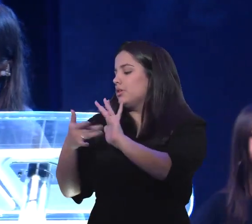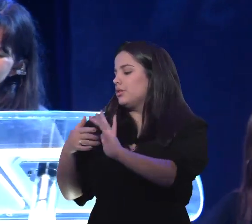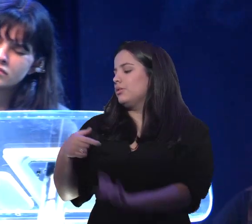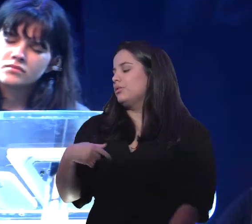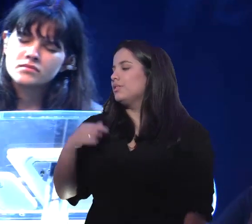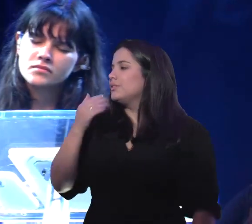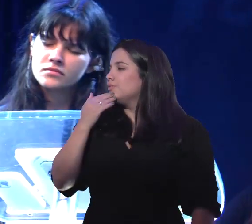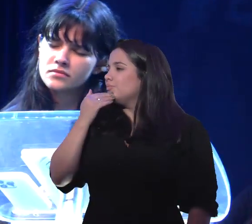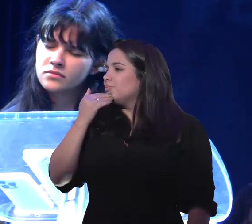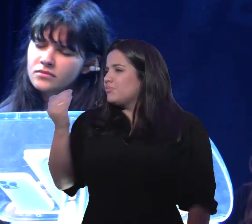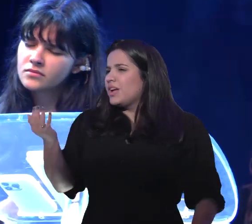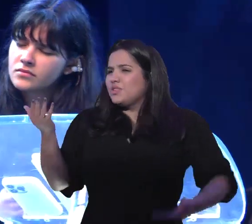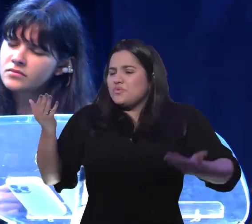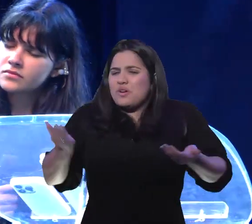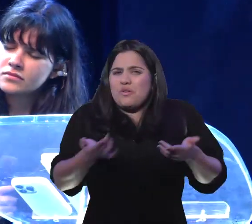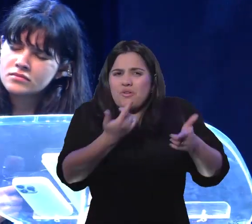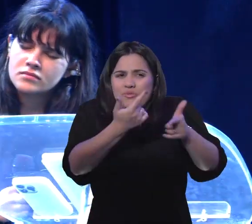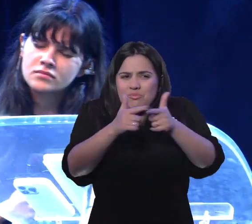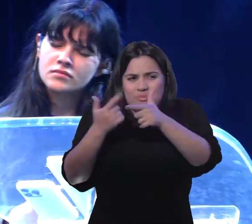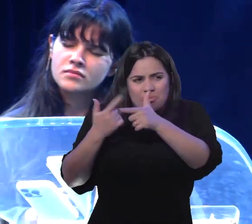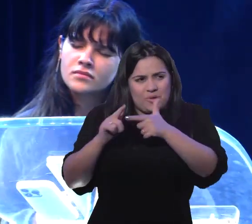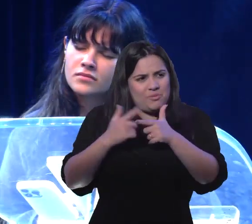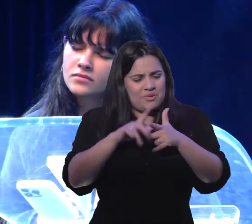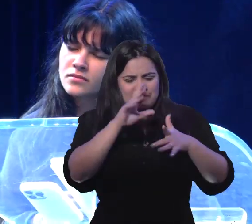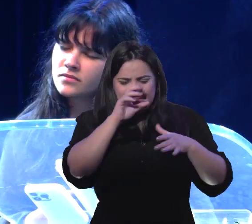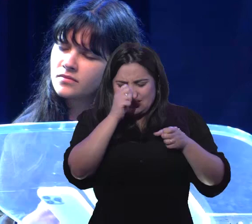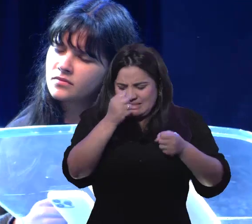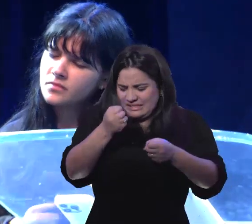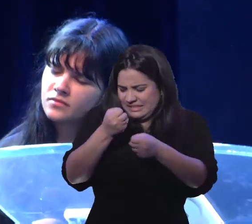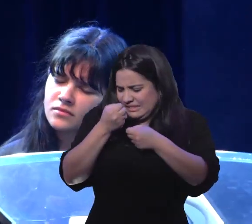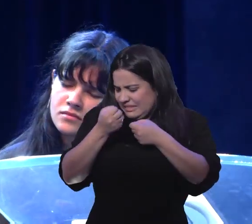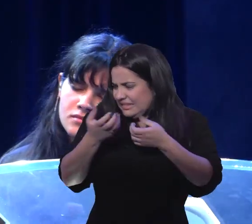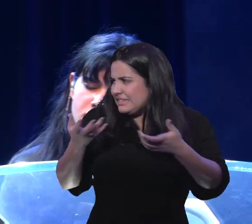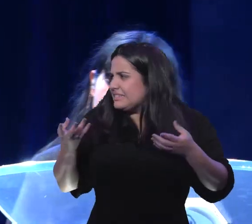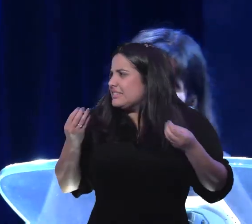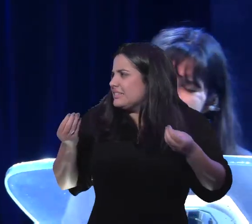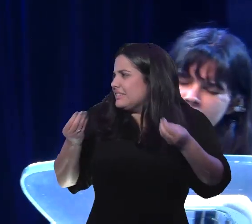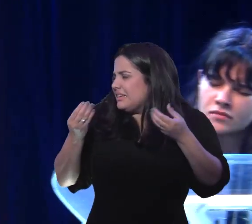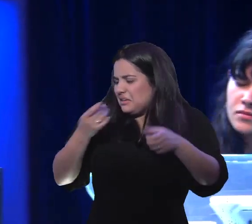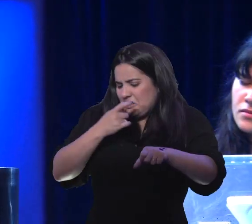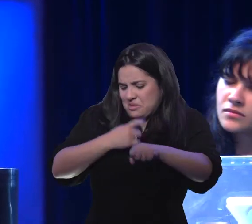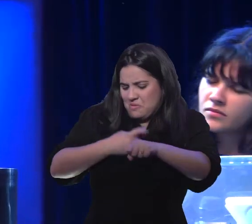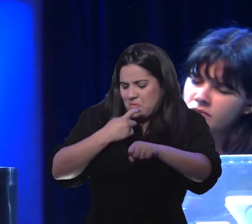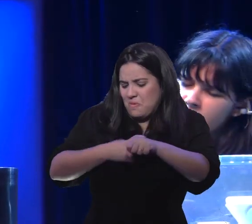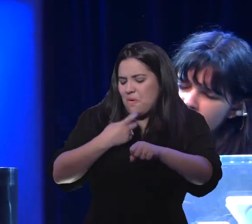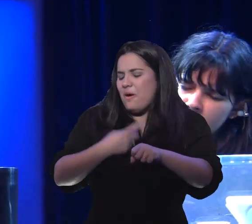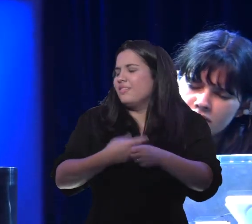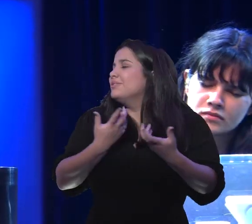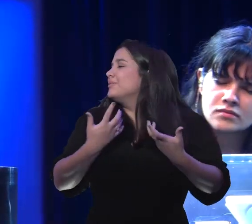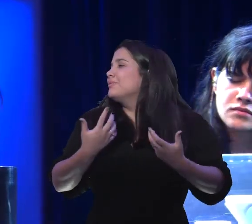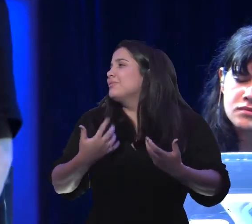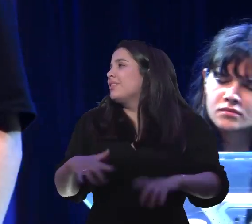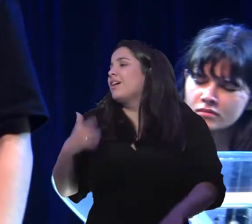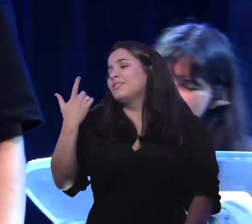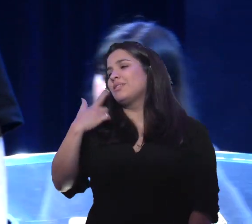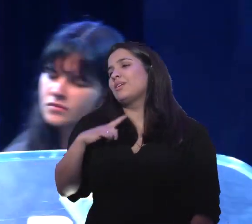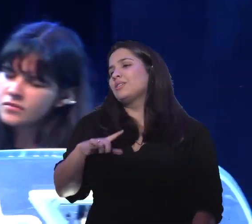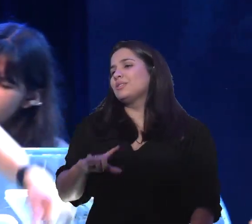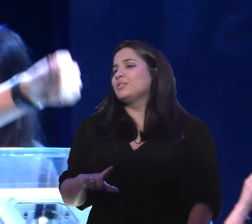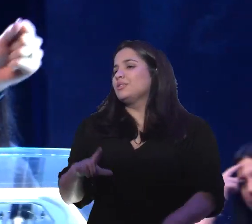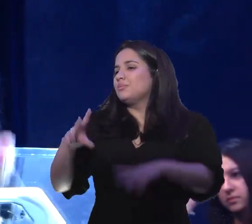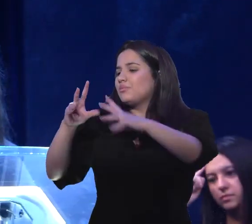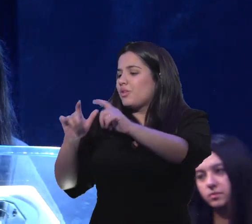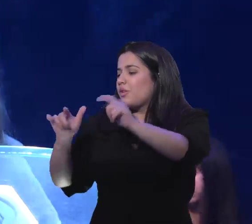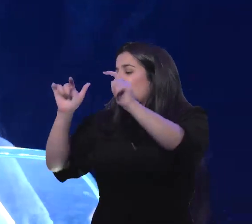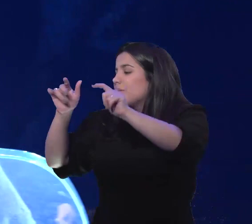quebra, Senhor, essas fortalezas do nosso coração, Senhor, para que a gente possa entrar na terra prometida, Pai, para que a gente